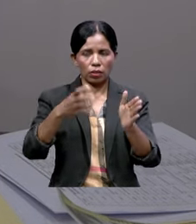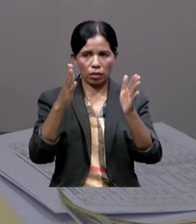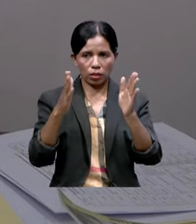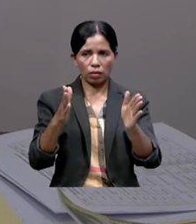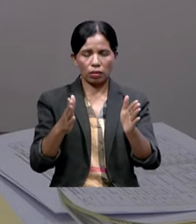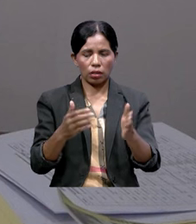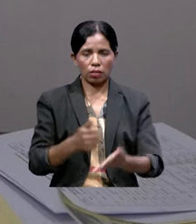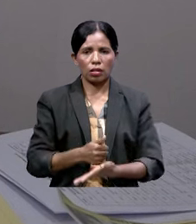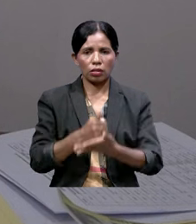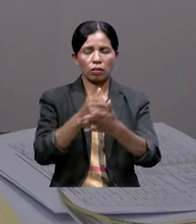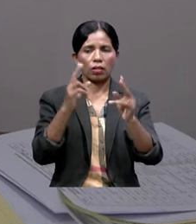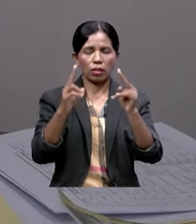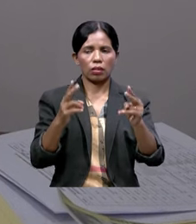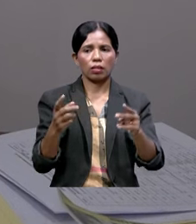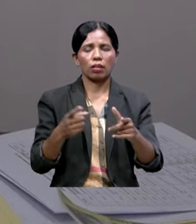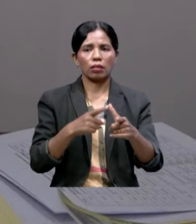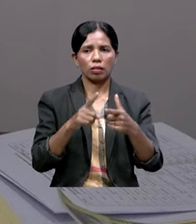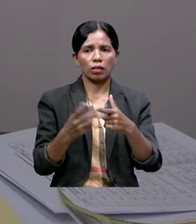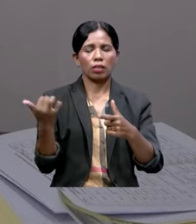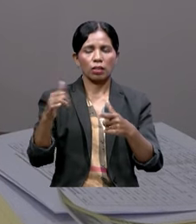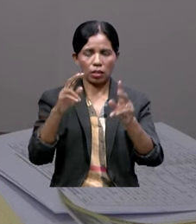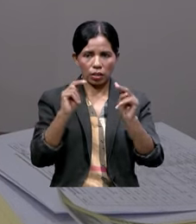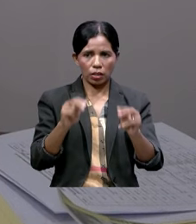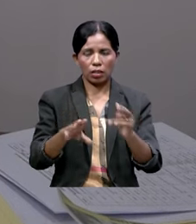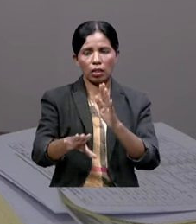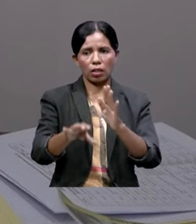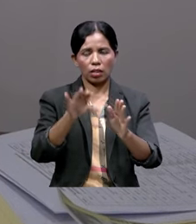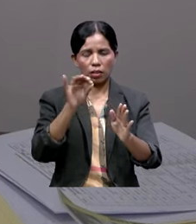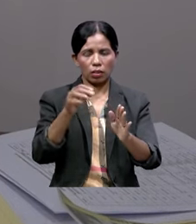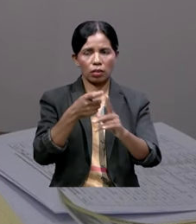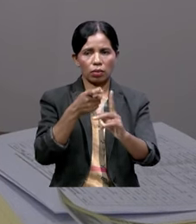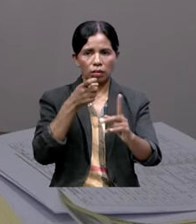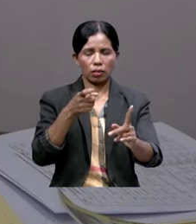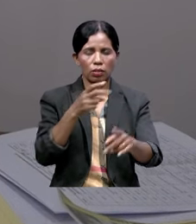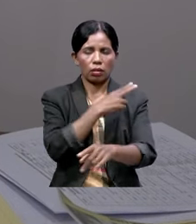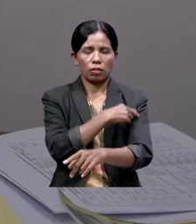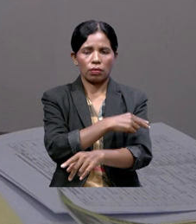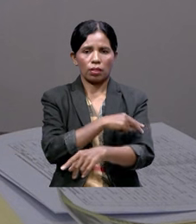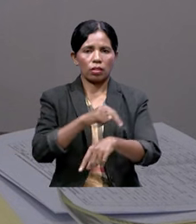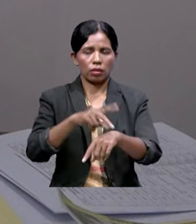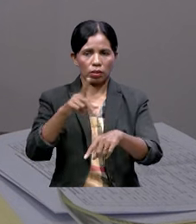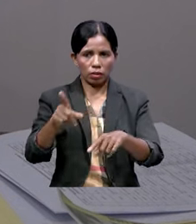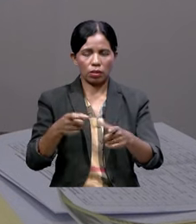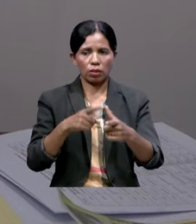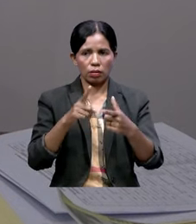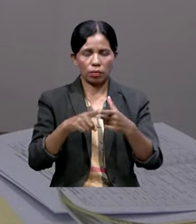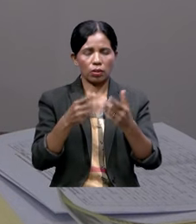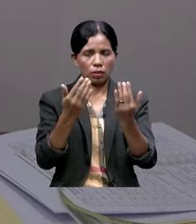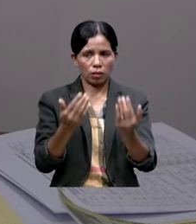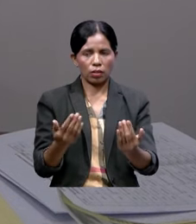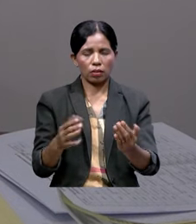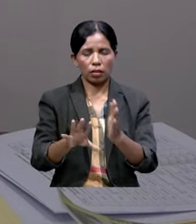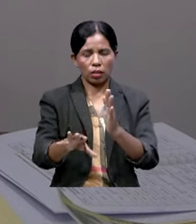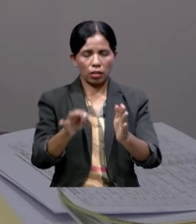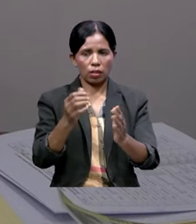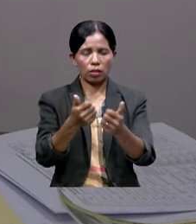fasiliu duke sira tenke hetan fali aturisaun husi hospital nacional e toran lutan kono tinggi eta na